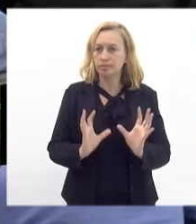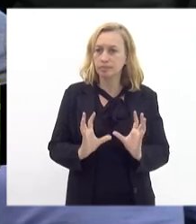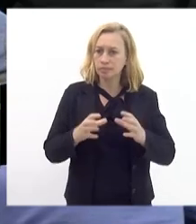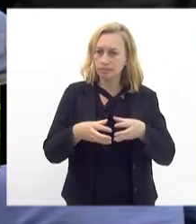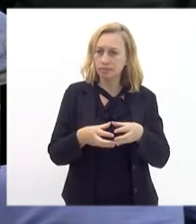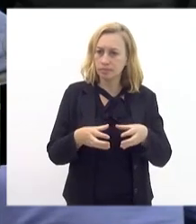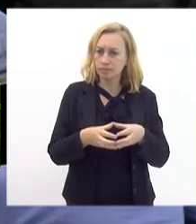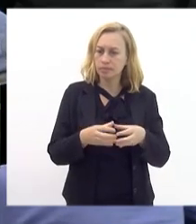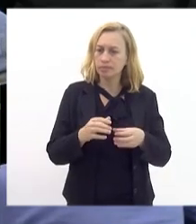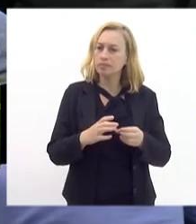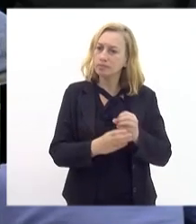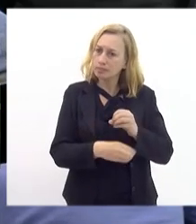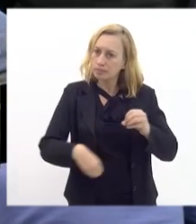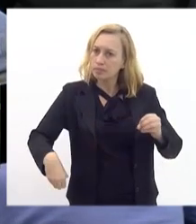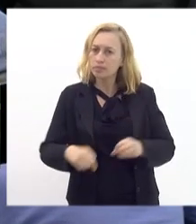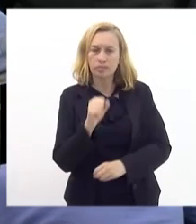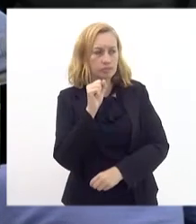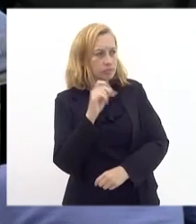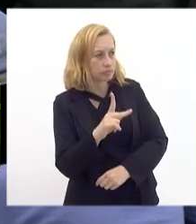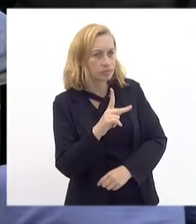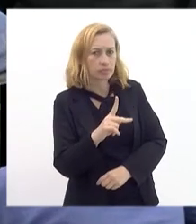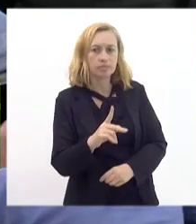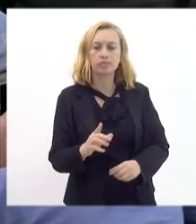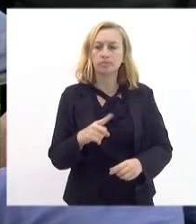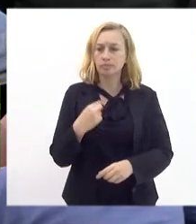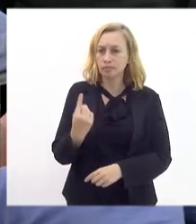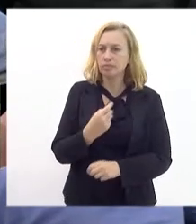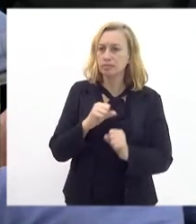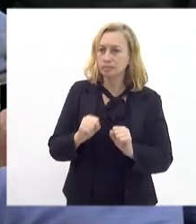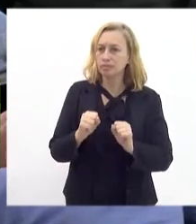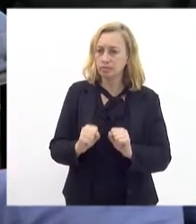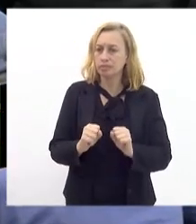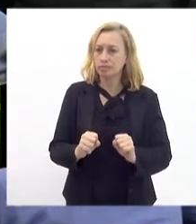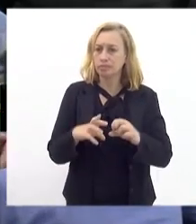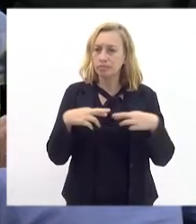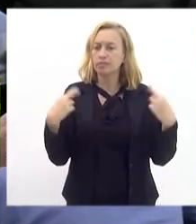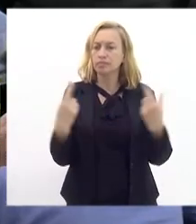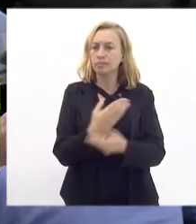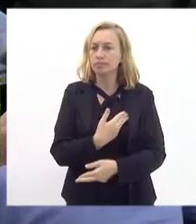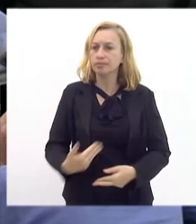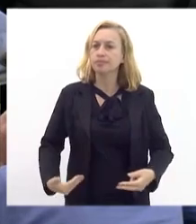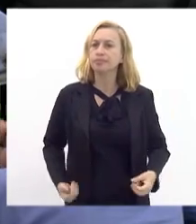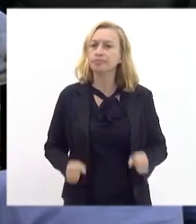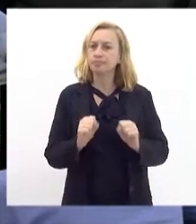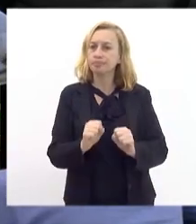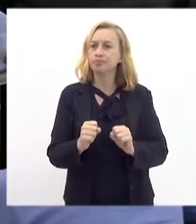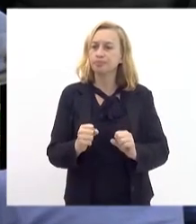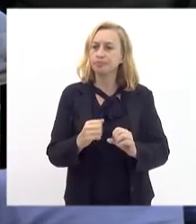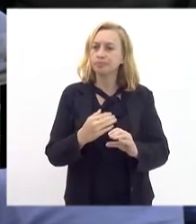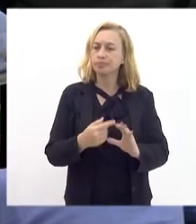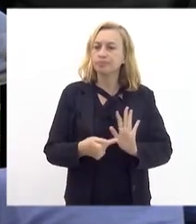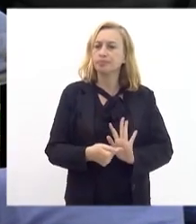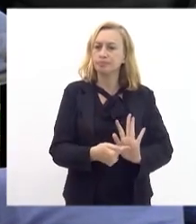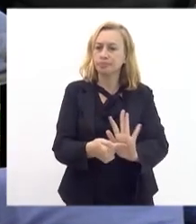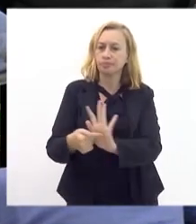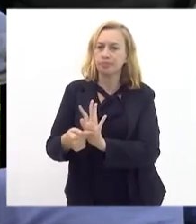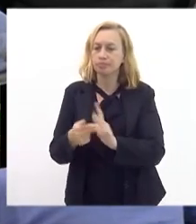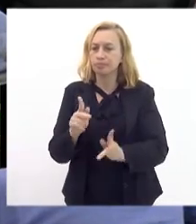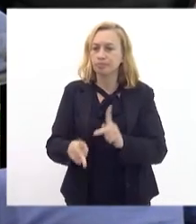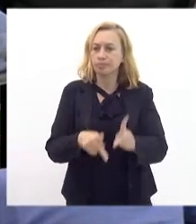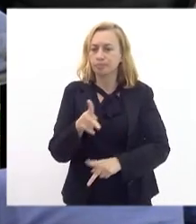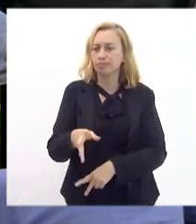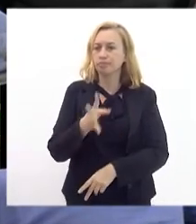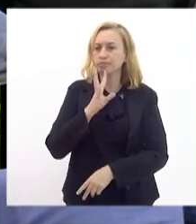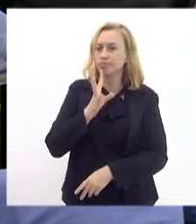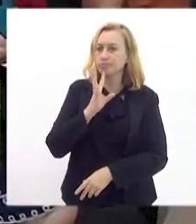comissão ambiental para que a comissão possa quando aberta audiência pública podia passar para a população que a população tome conhecimento